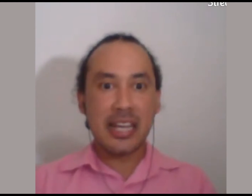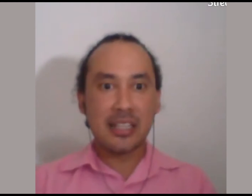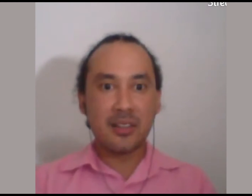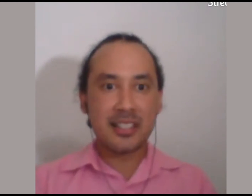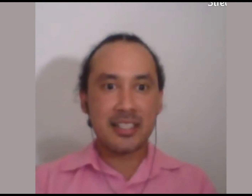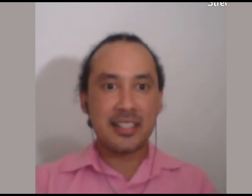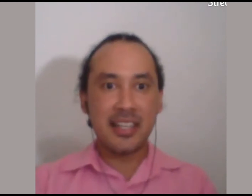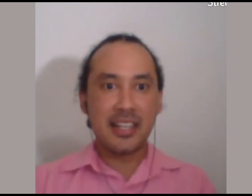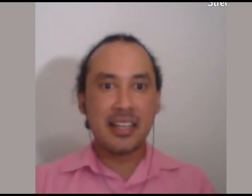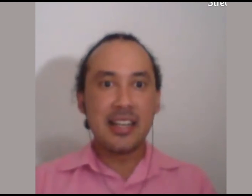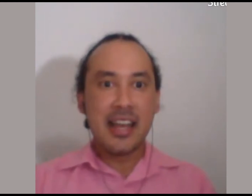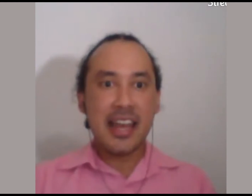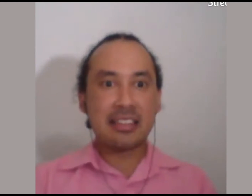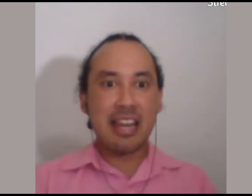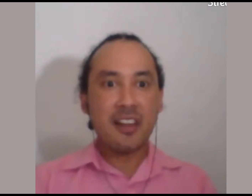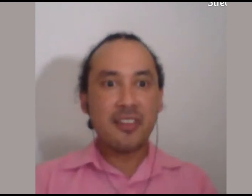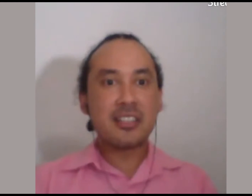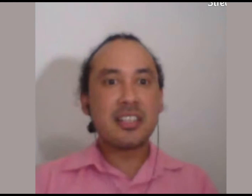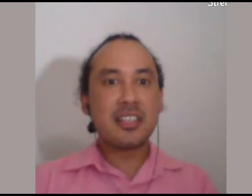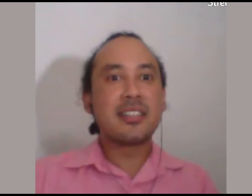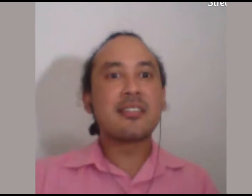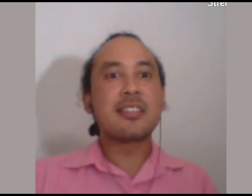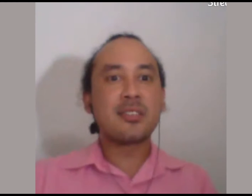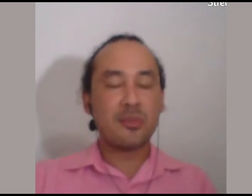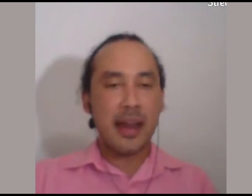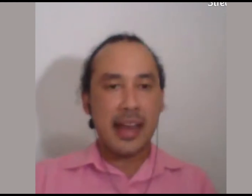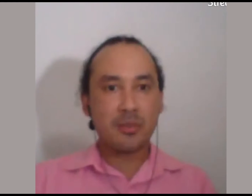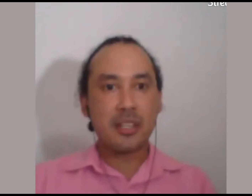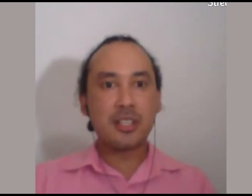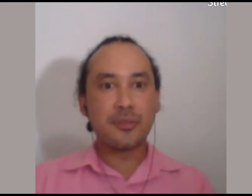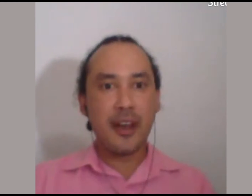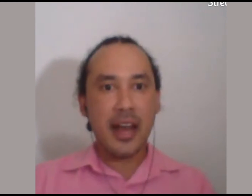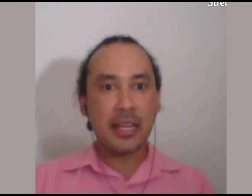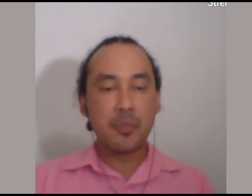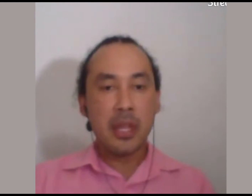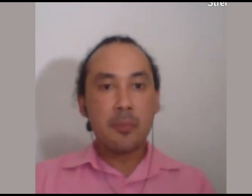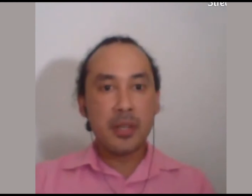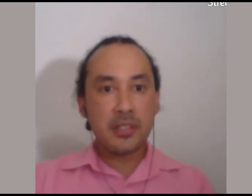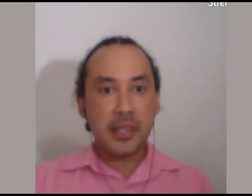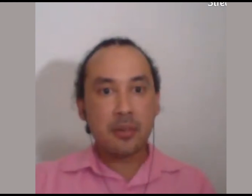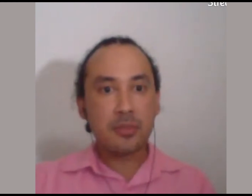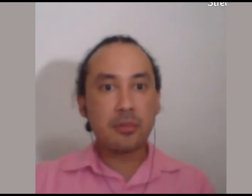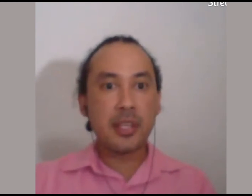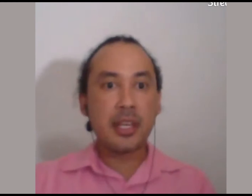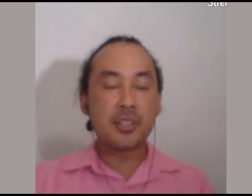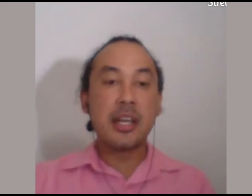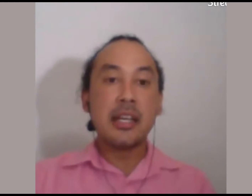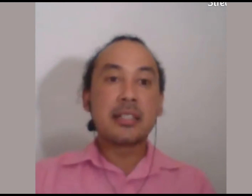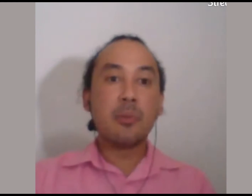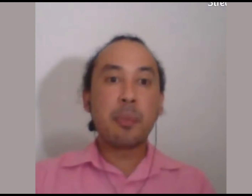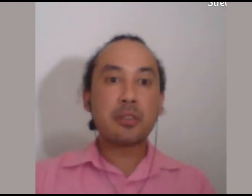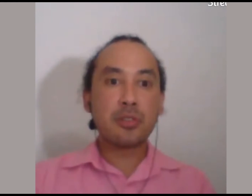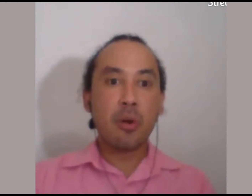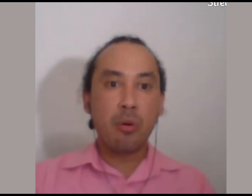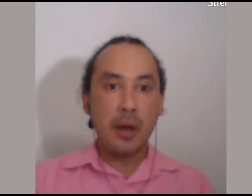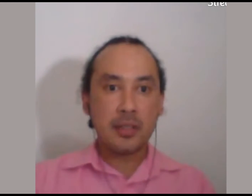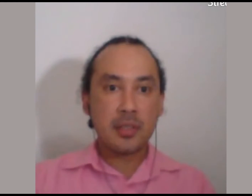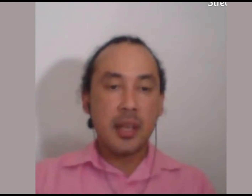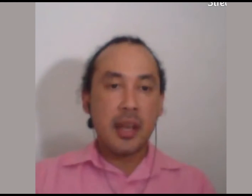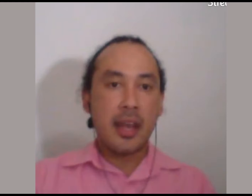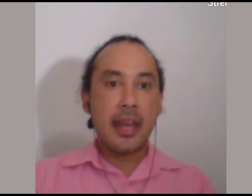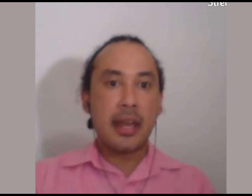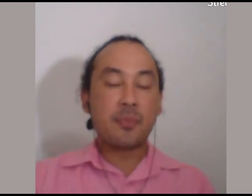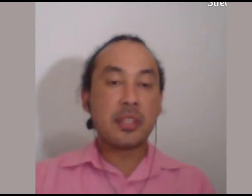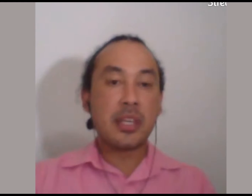O T da nossa sigla é travestis e transexuais, quando a gente fala por extenso, ou seja, são